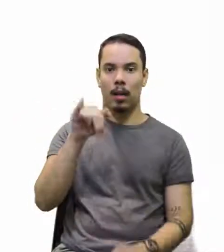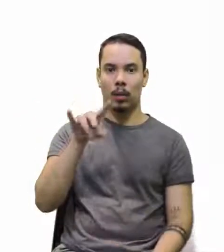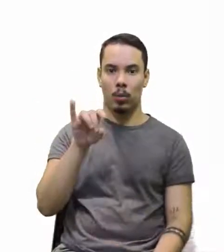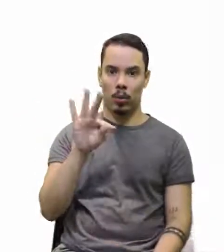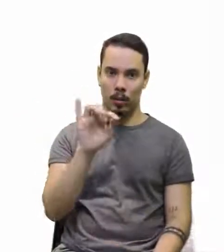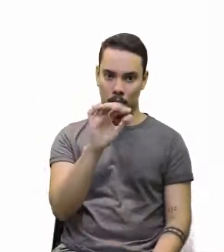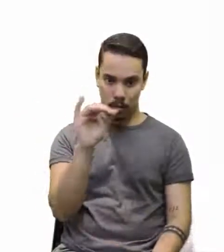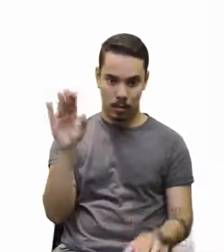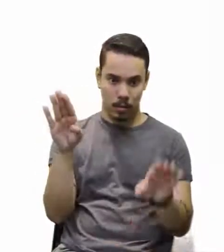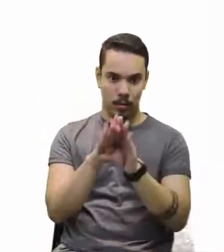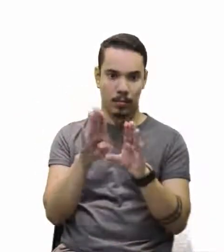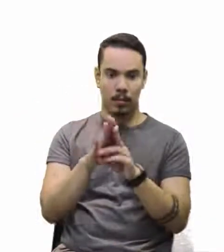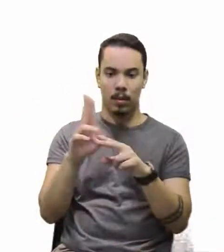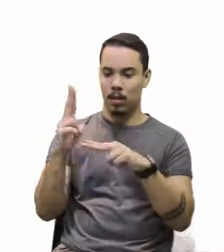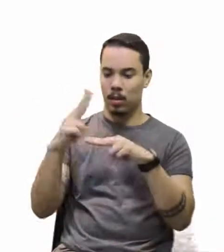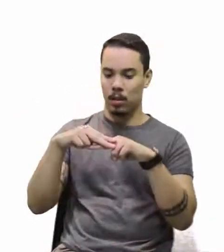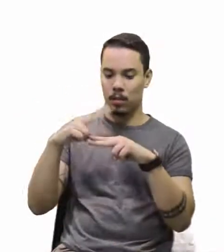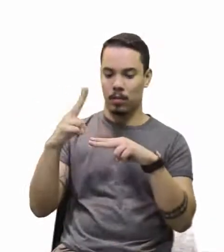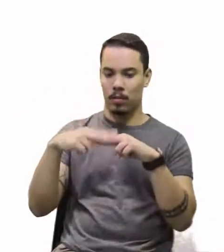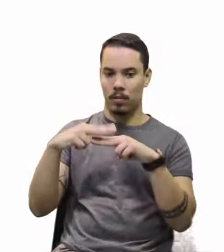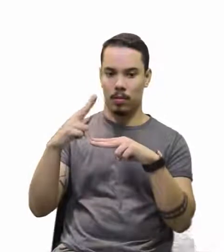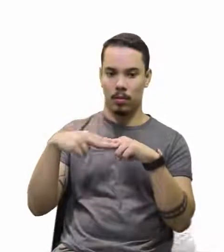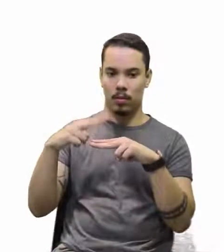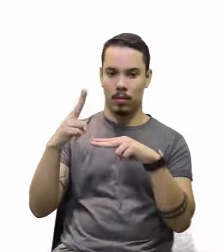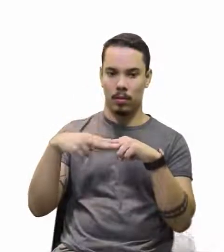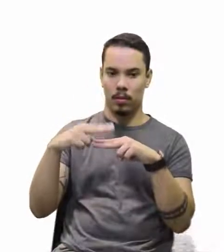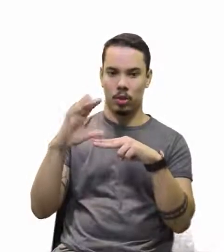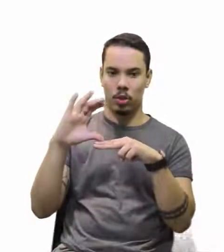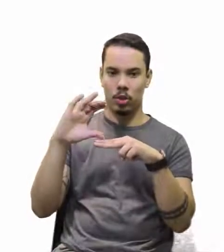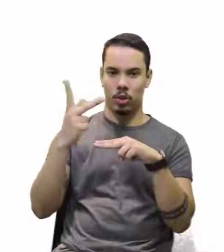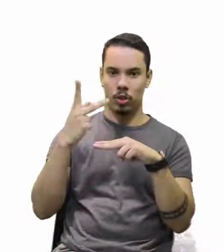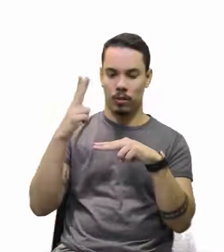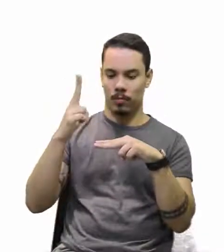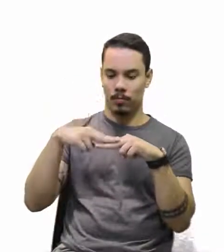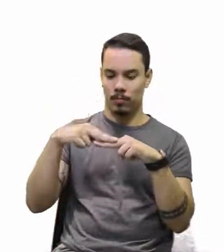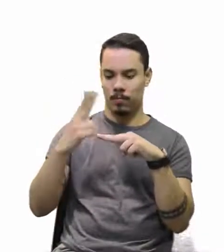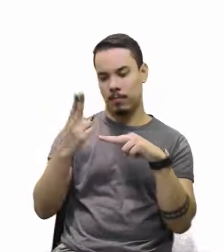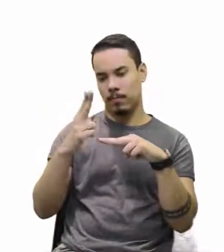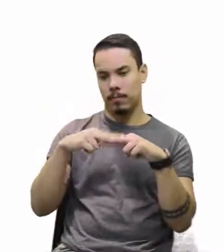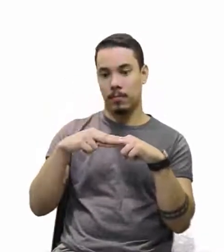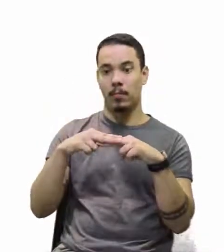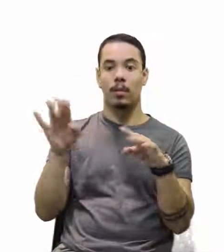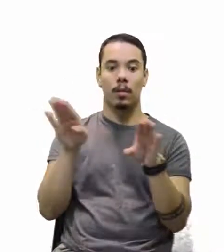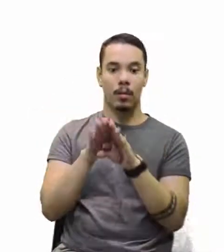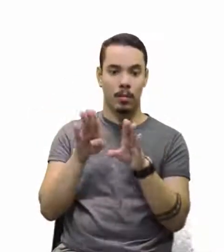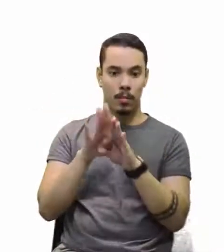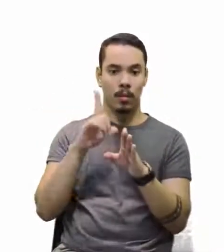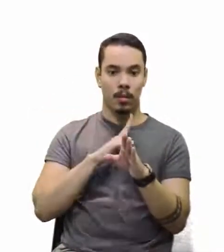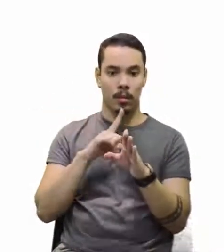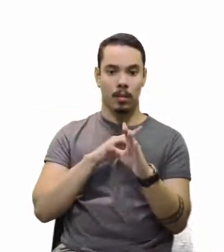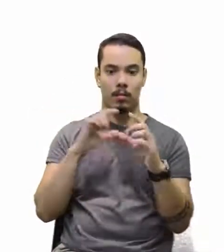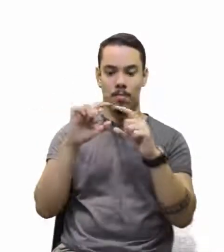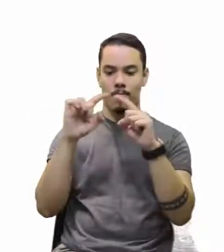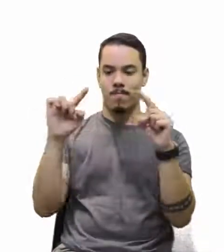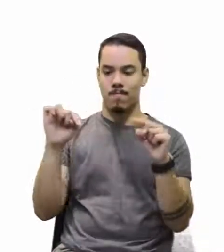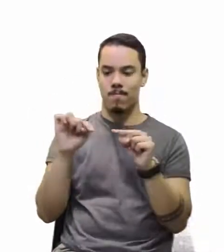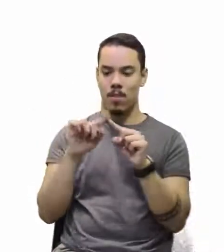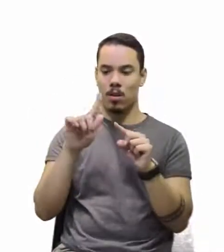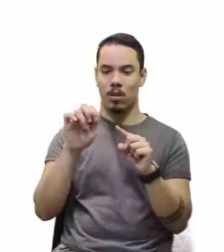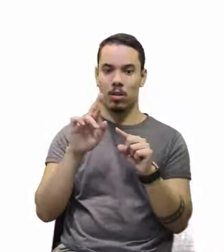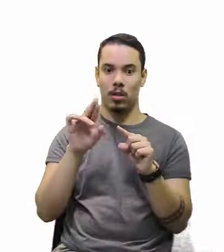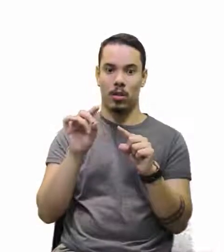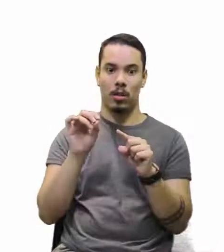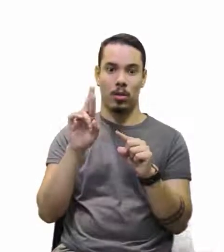E uma chave, essa chave é o quê? O interruptor, abrir e fechar. Aqui o gerador, nós temos o quê? A